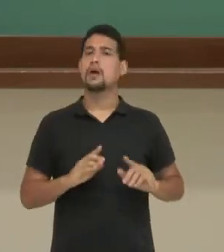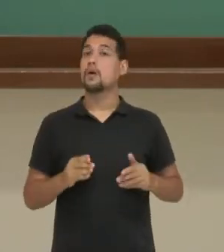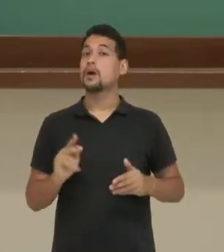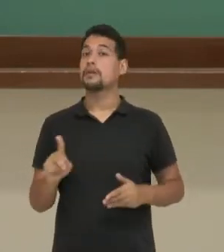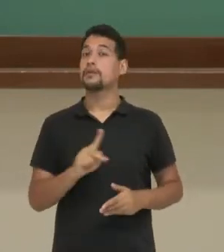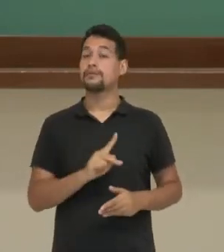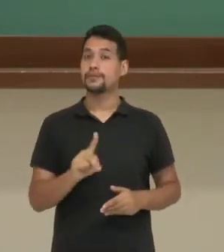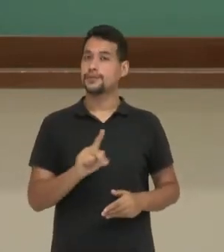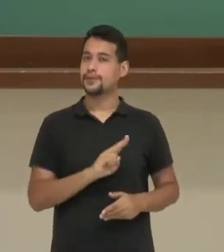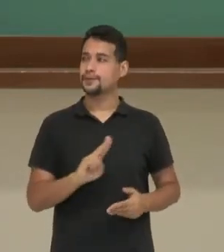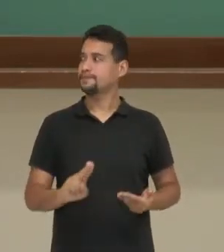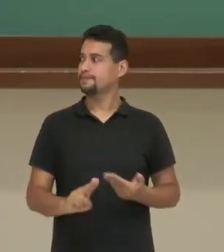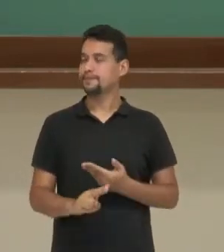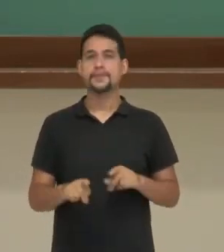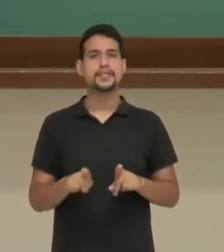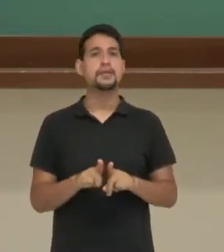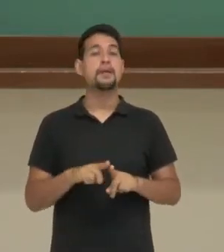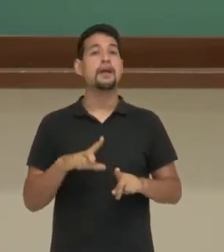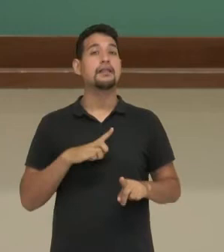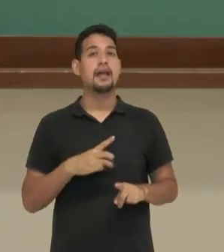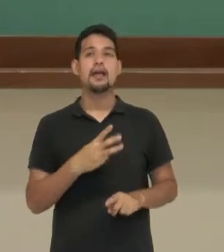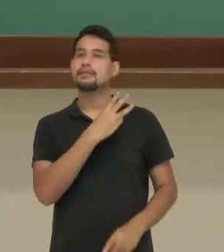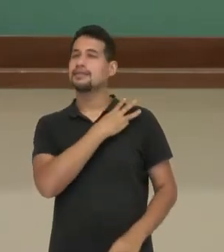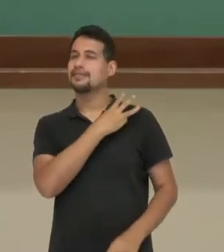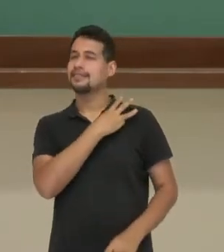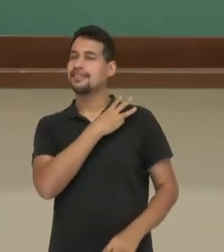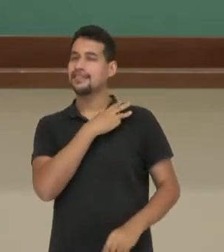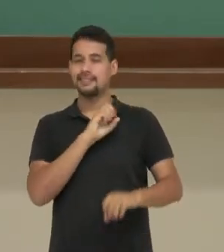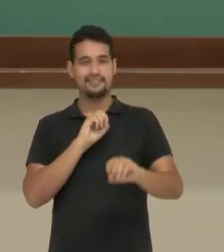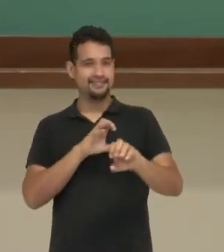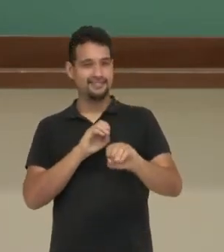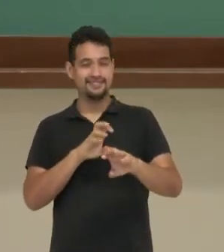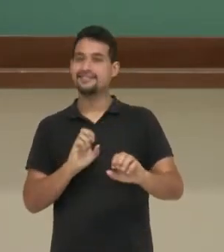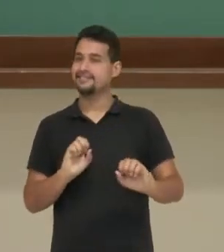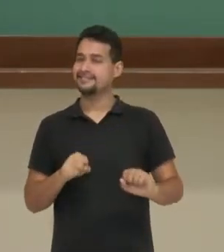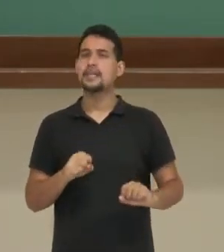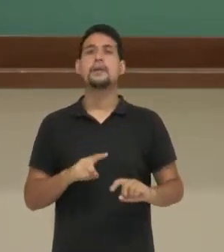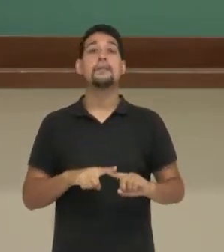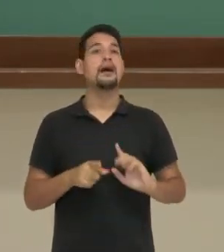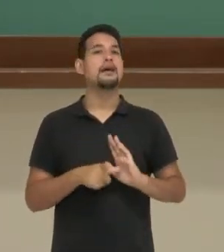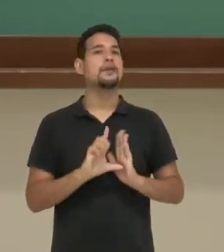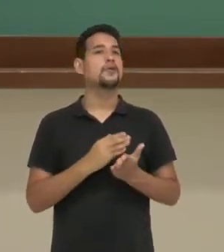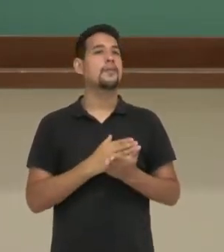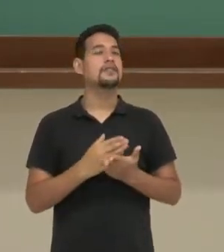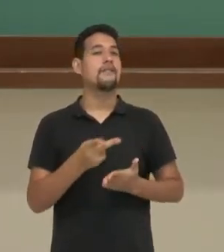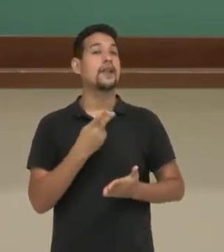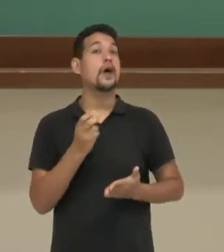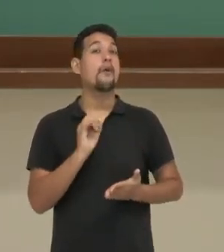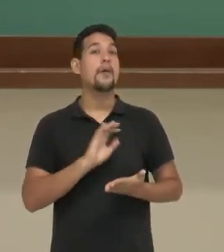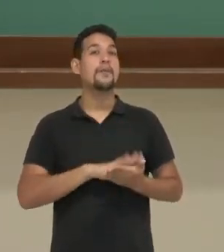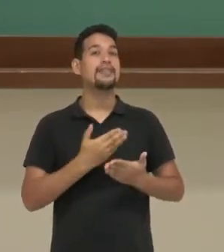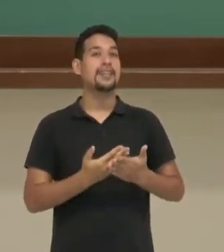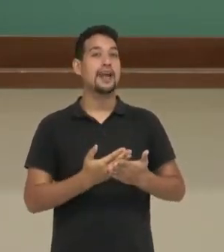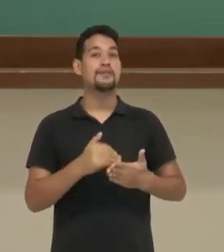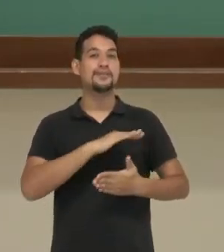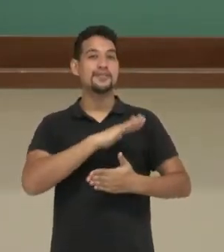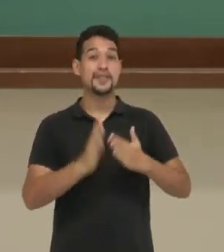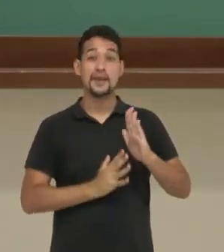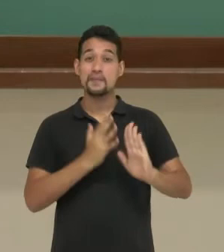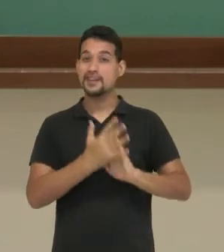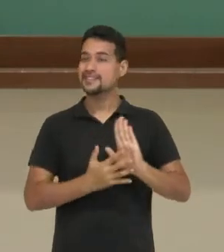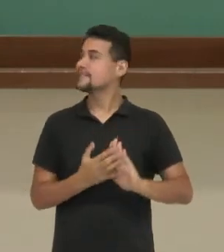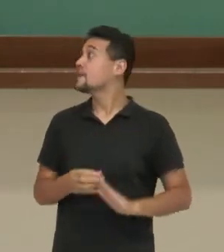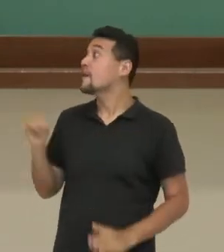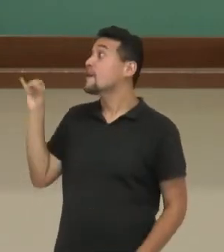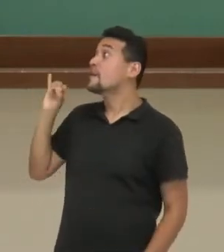professora Estefânia, terceira série. Mas antes de começar a nossa aula, vamos dar um oi para o